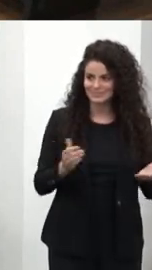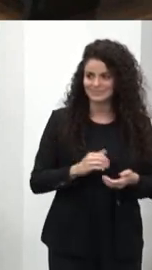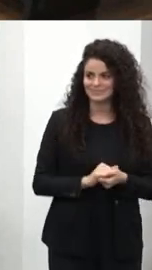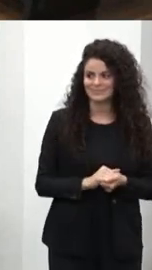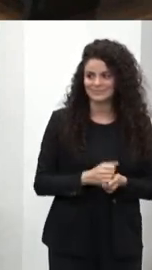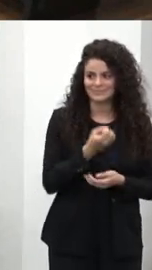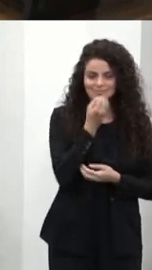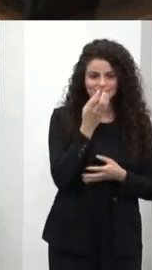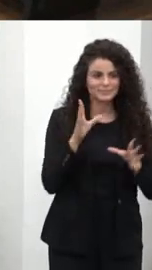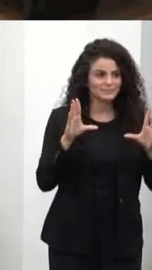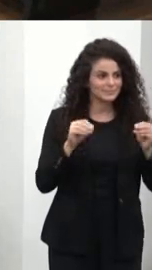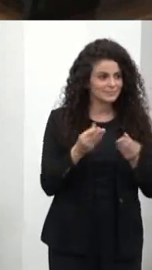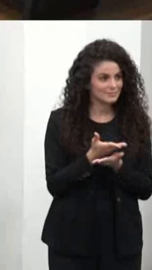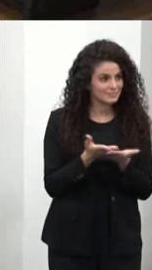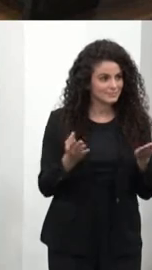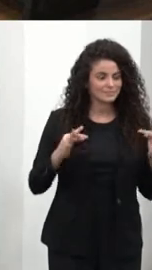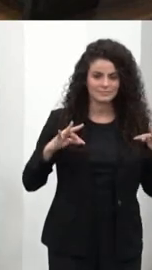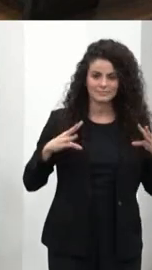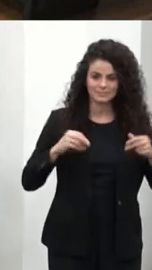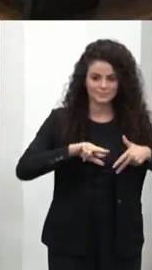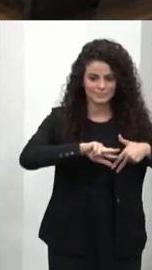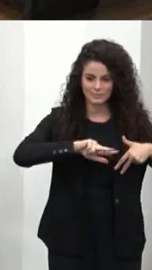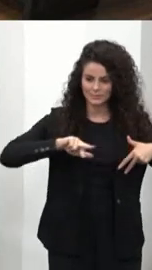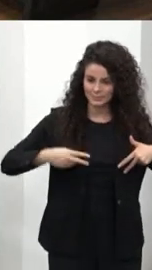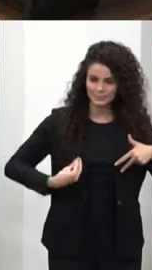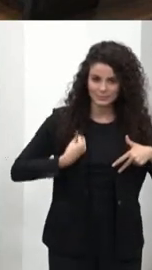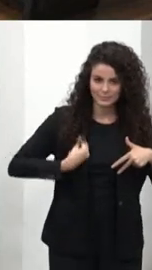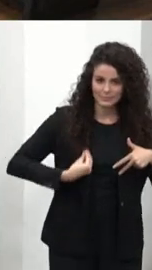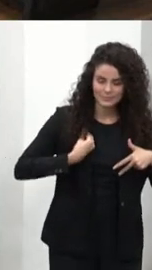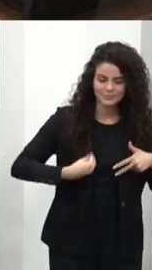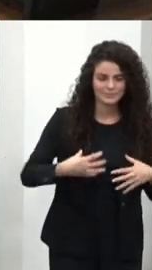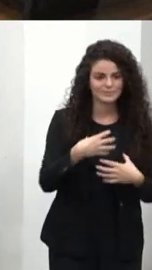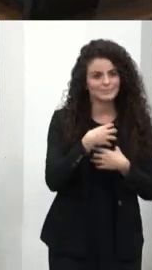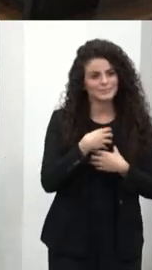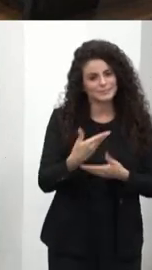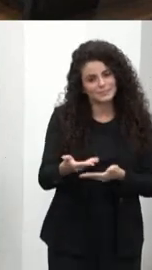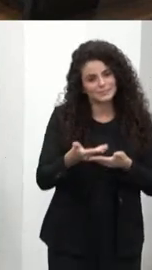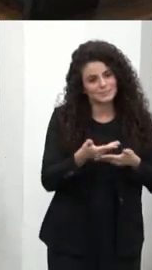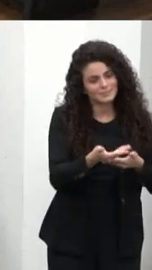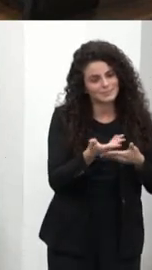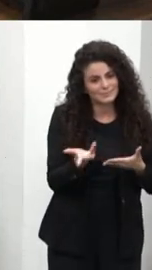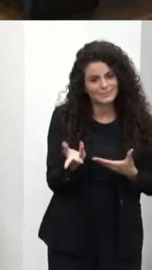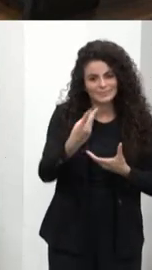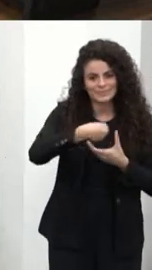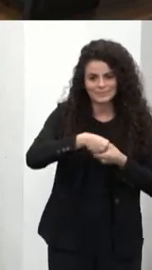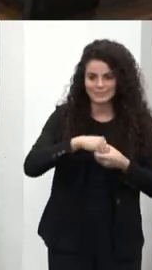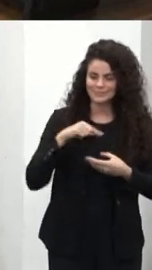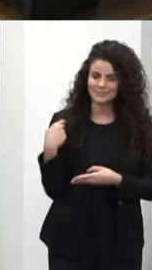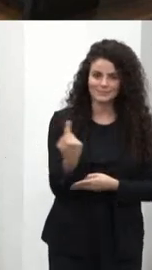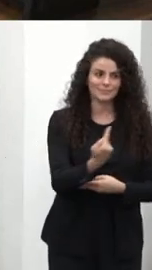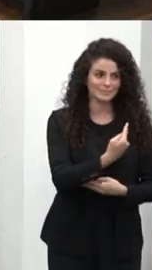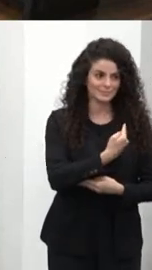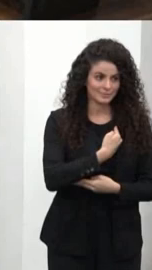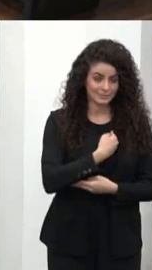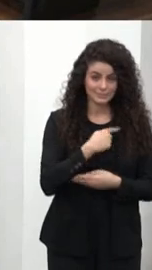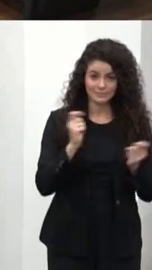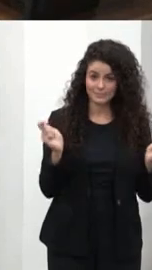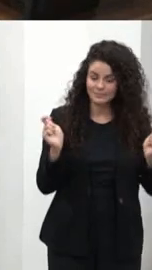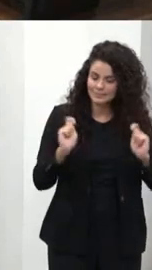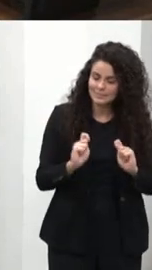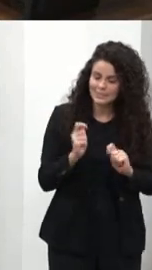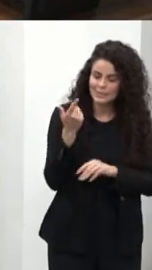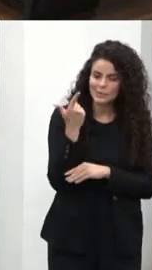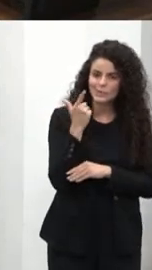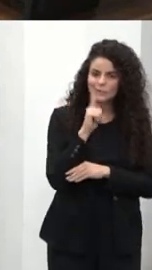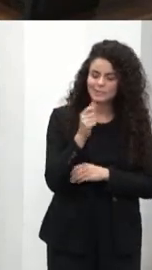Boa noite a todas todos e todos sintam-se bem incluídos entre nós que possamos ter uma